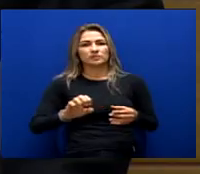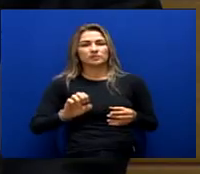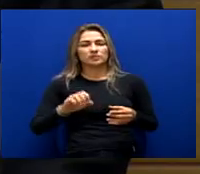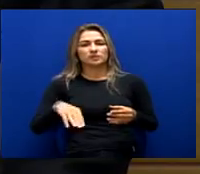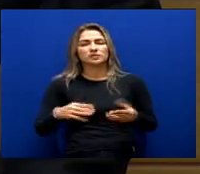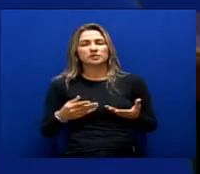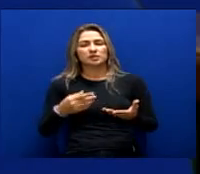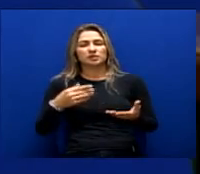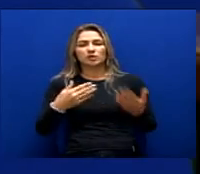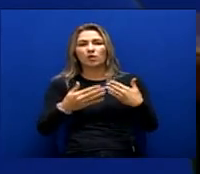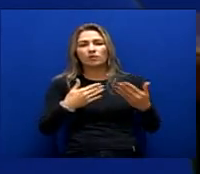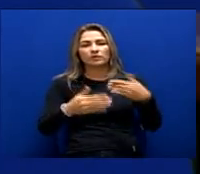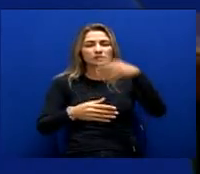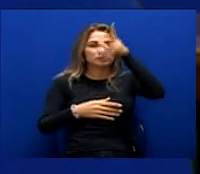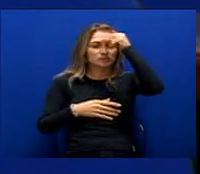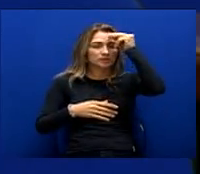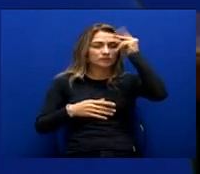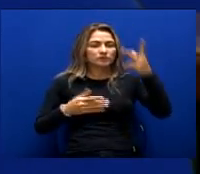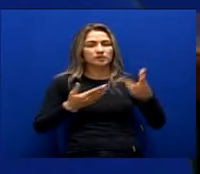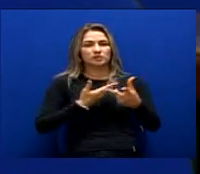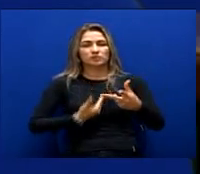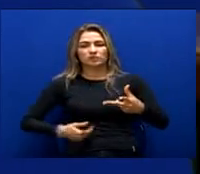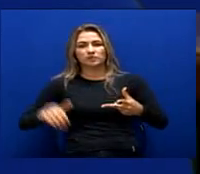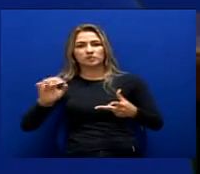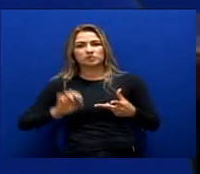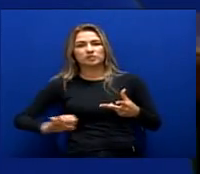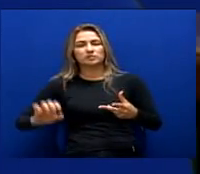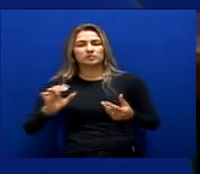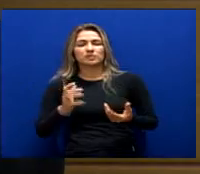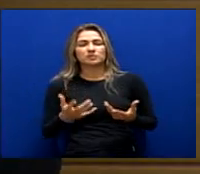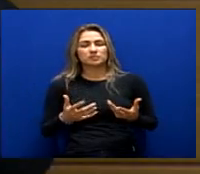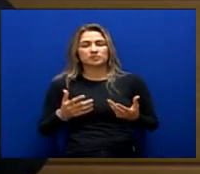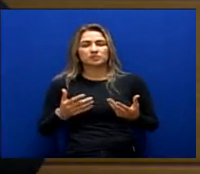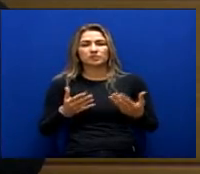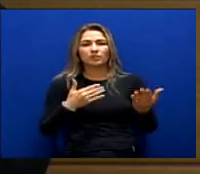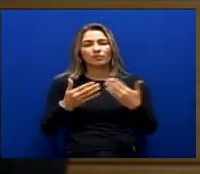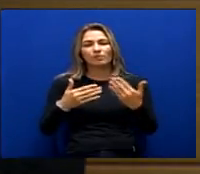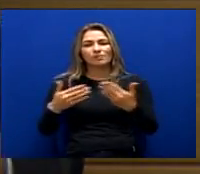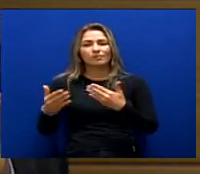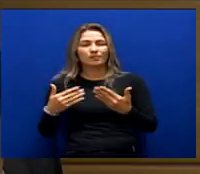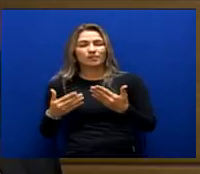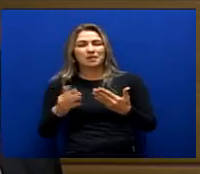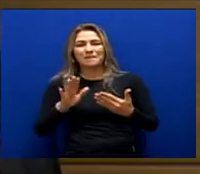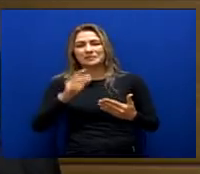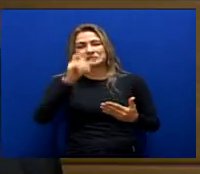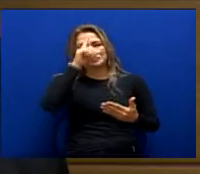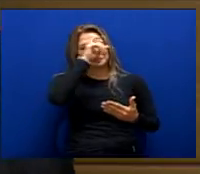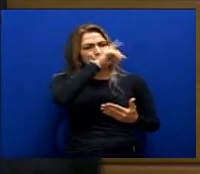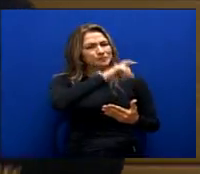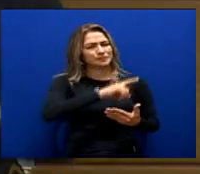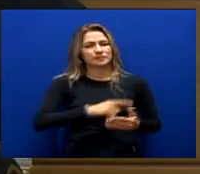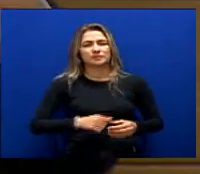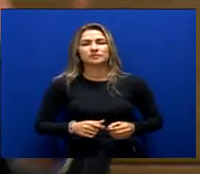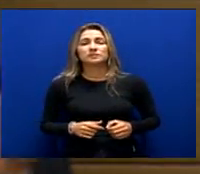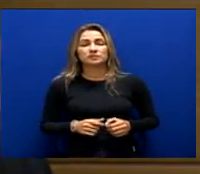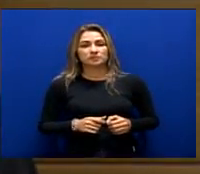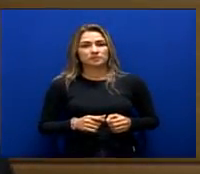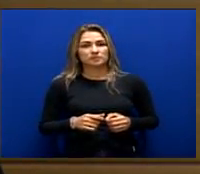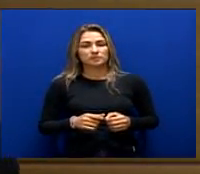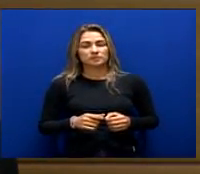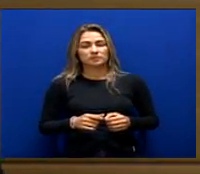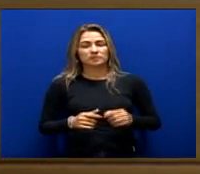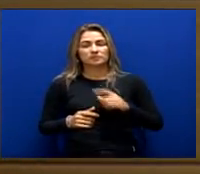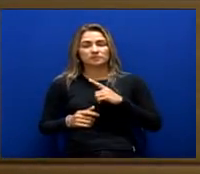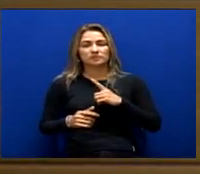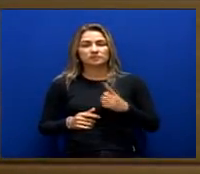prefeito estado e todos esses equipamentos e não é fácil não é fácil existe já uma rede